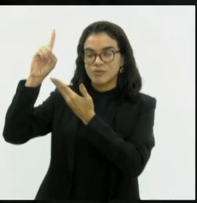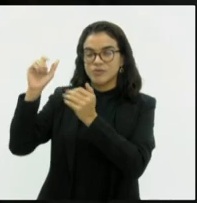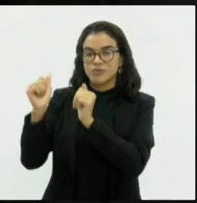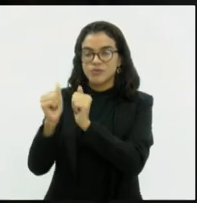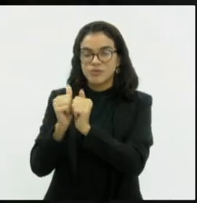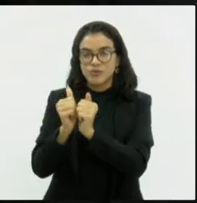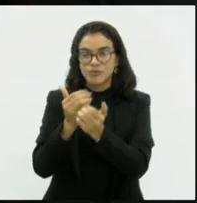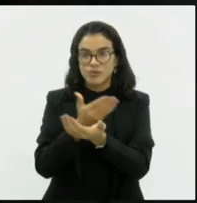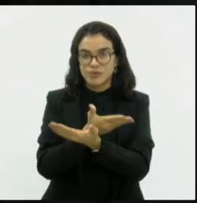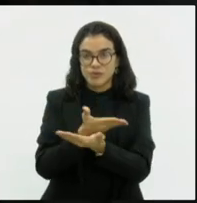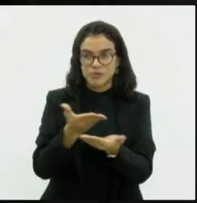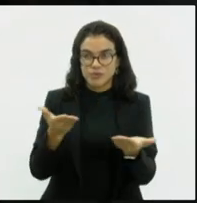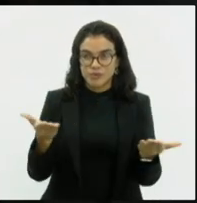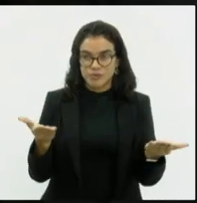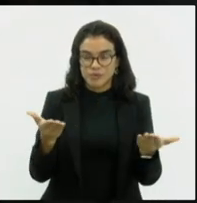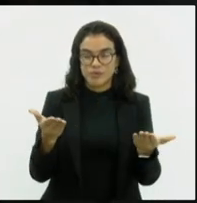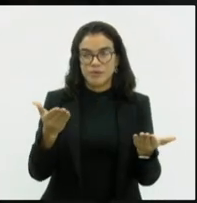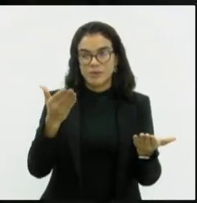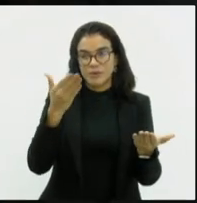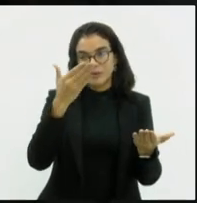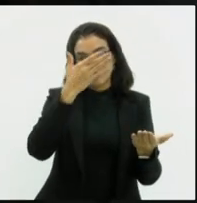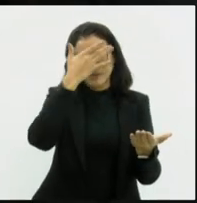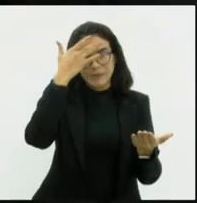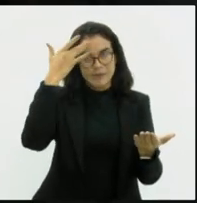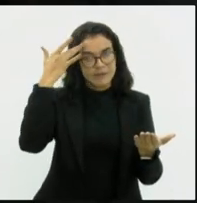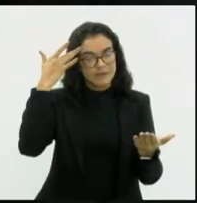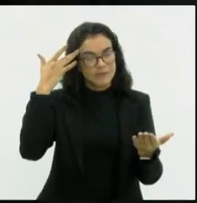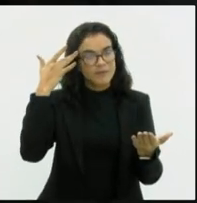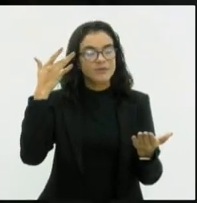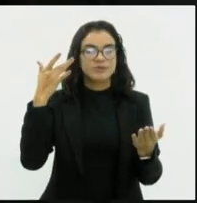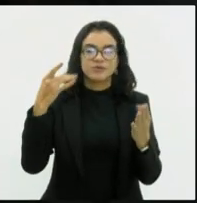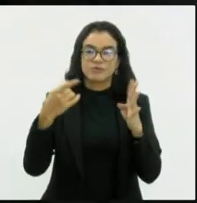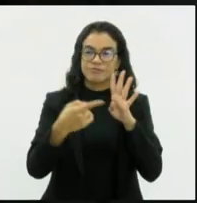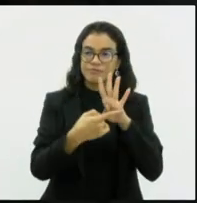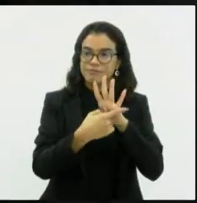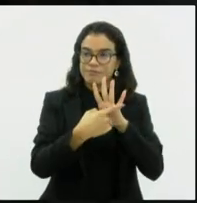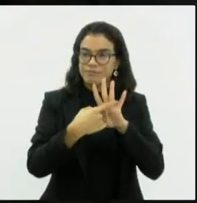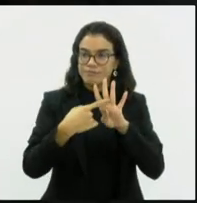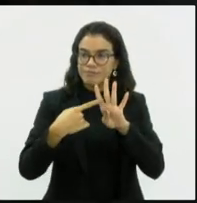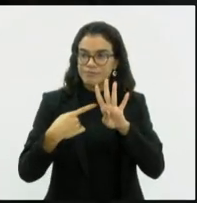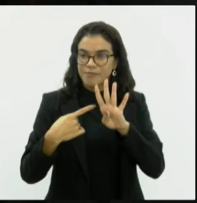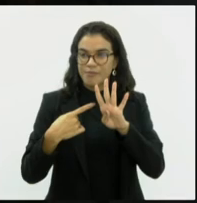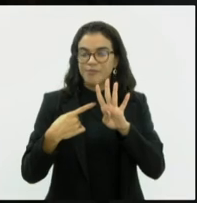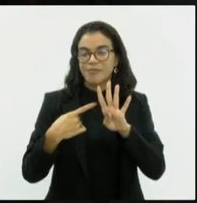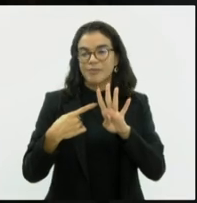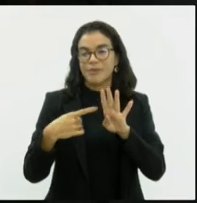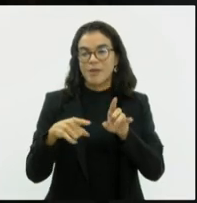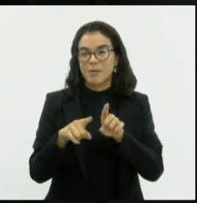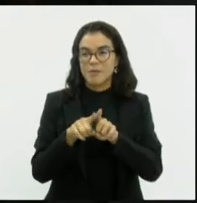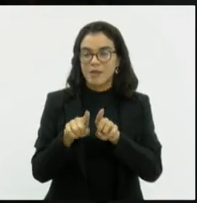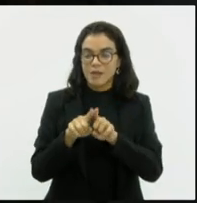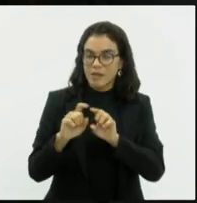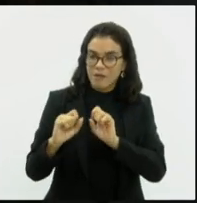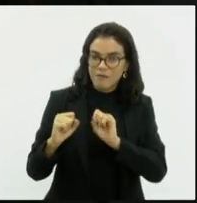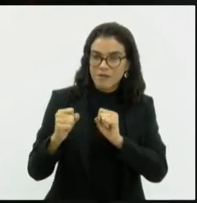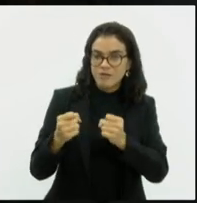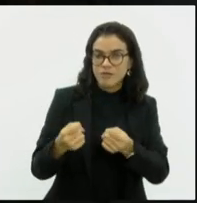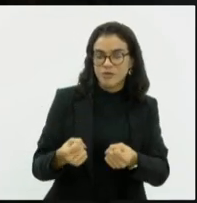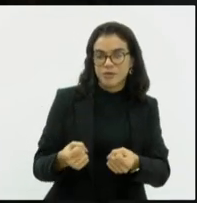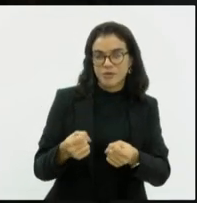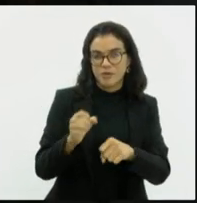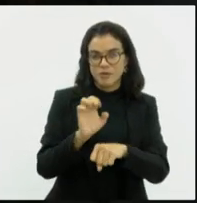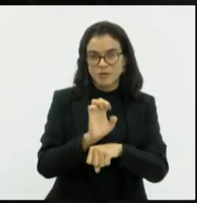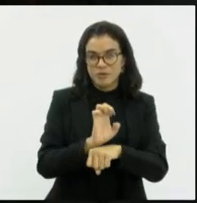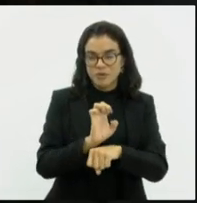junto com essas pessoas defensora do nosso Estado, que estão aqui presentes do meu lado, as pessoas que